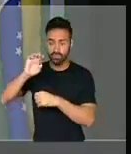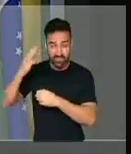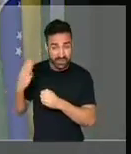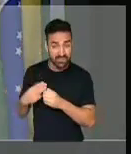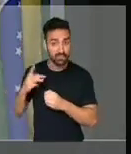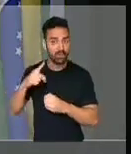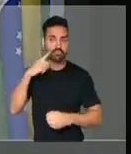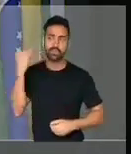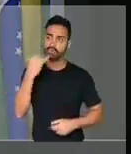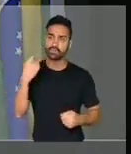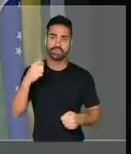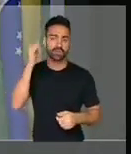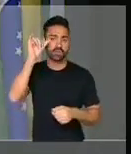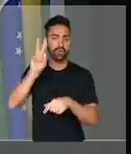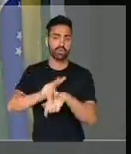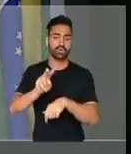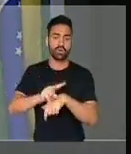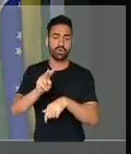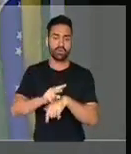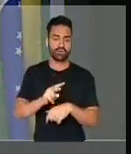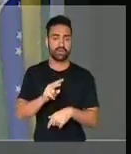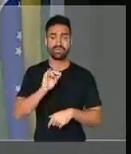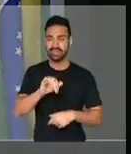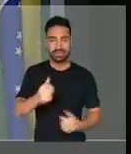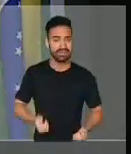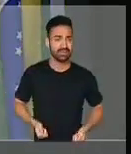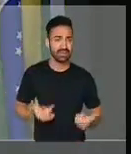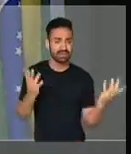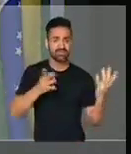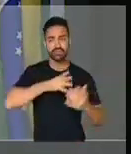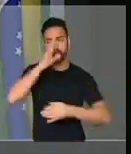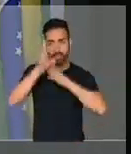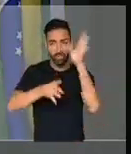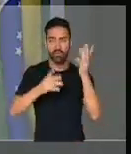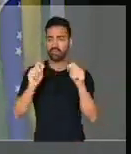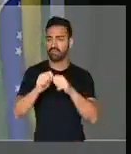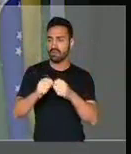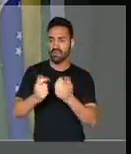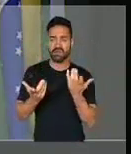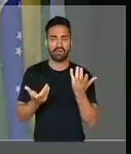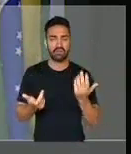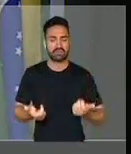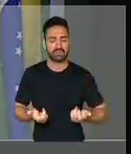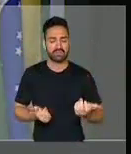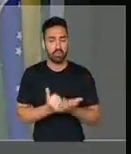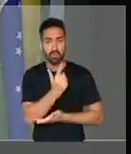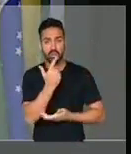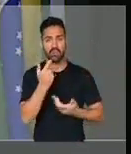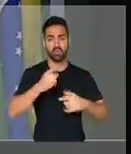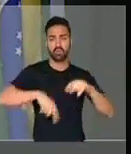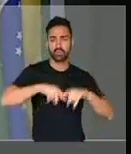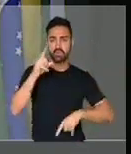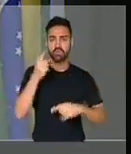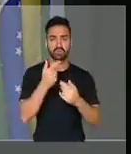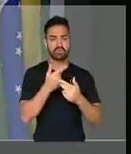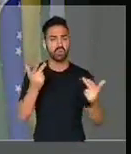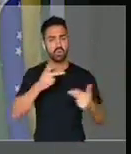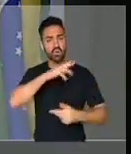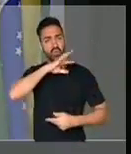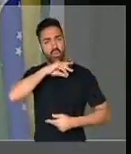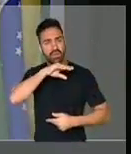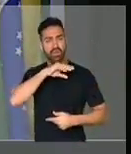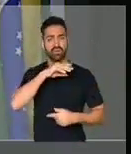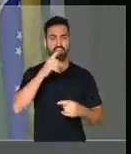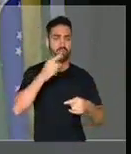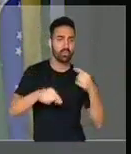Município são fundamentais. Depois que foi feito o gasto mal feito da obra, do serviço, da mercadoria, da entrega de um